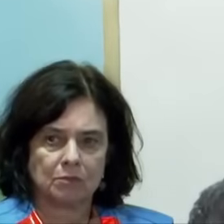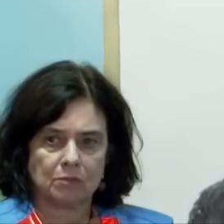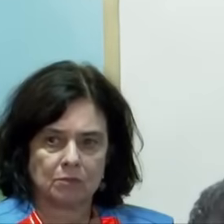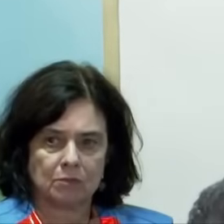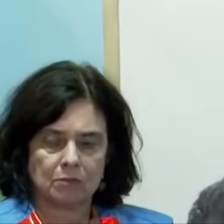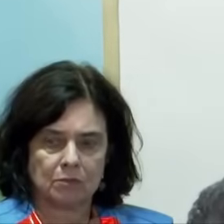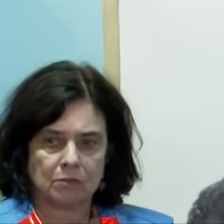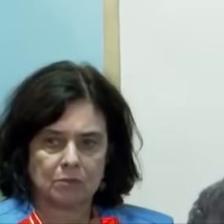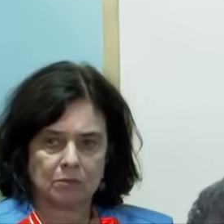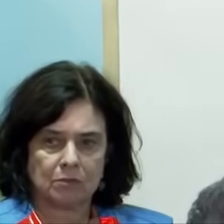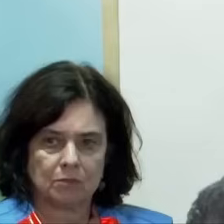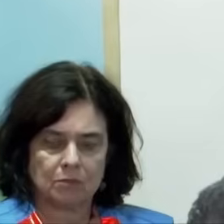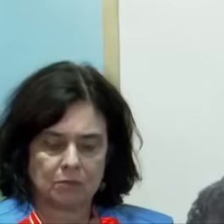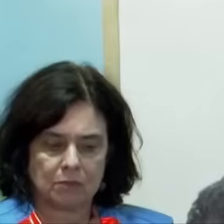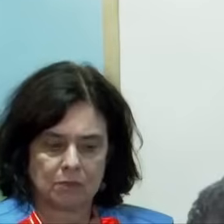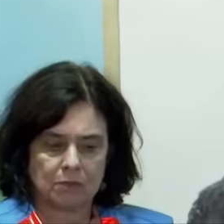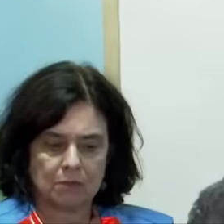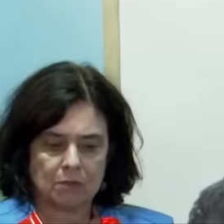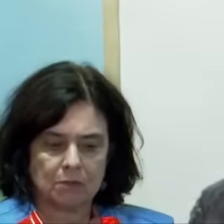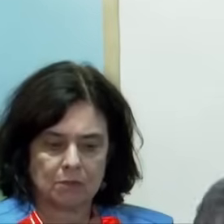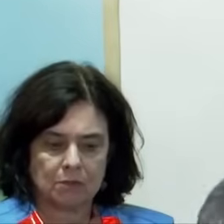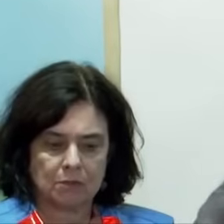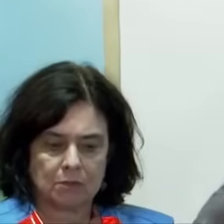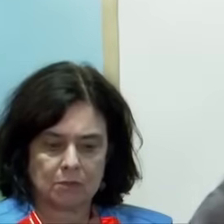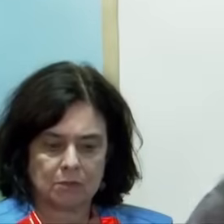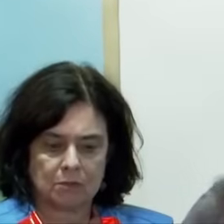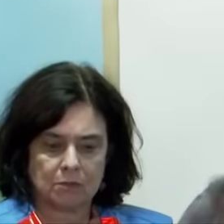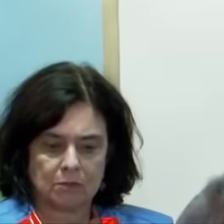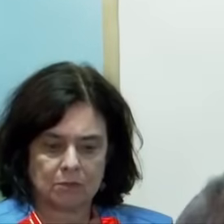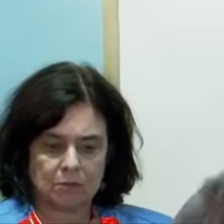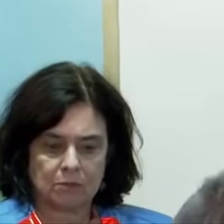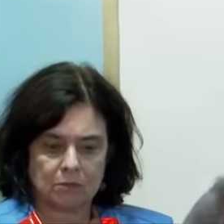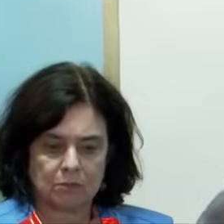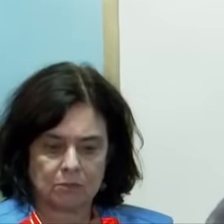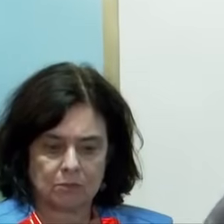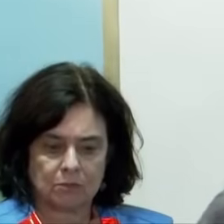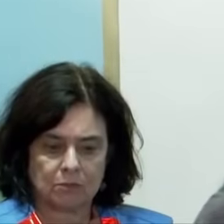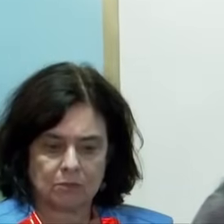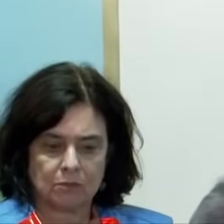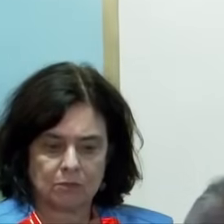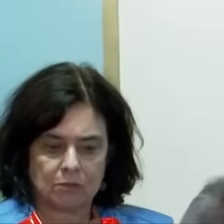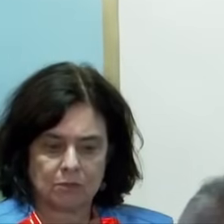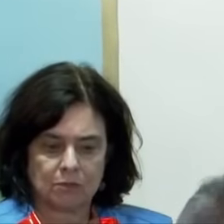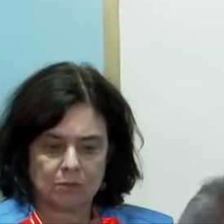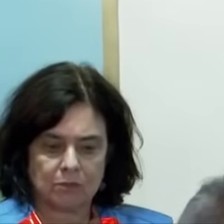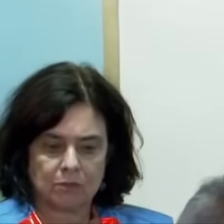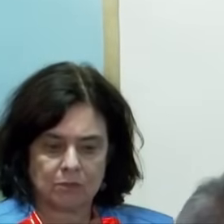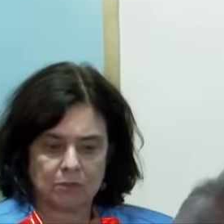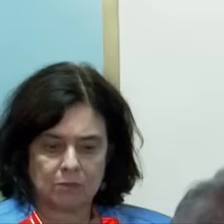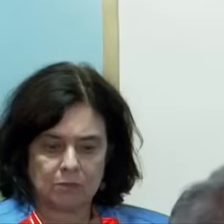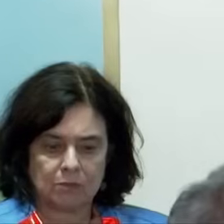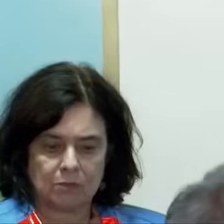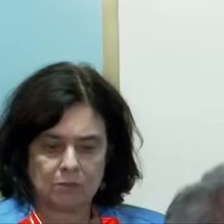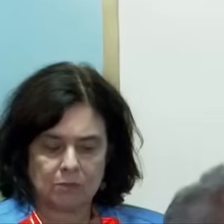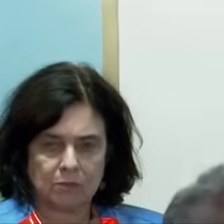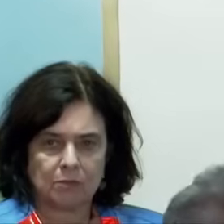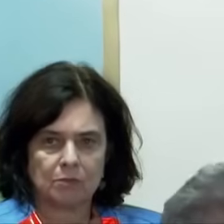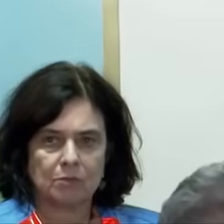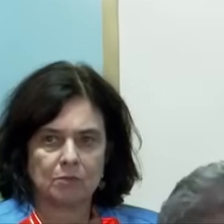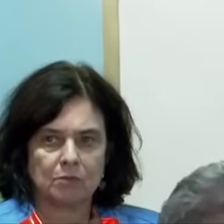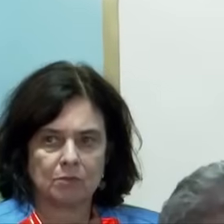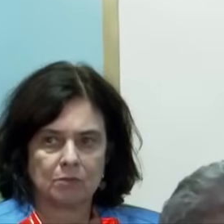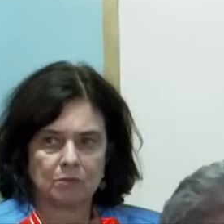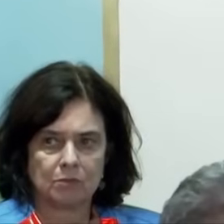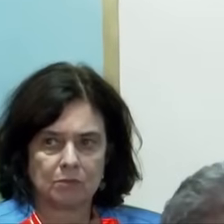do evento passado, para fazermos chegar por meio aéreo a três pontos: a base de Santa Maria,